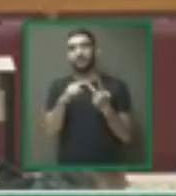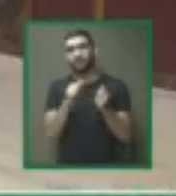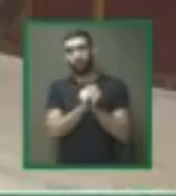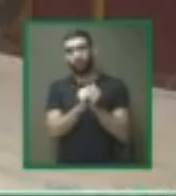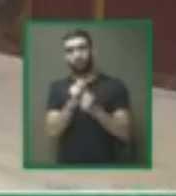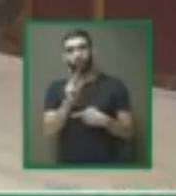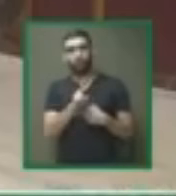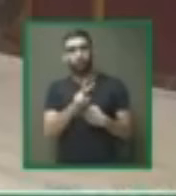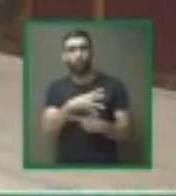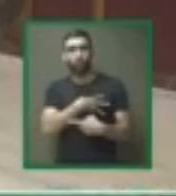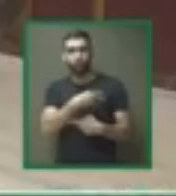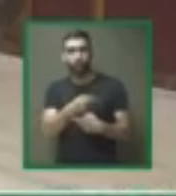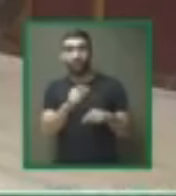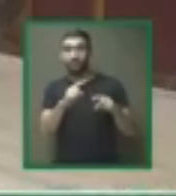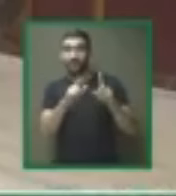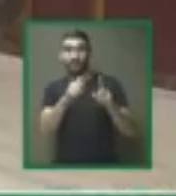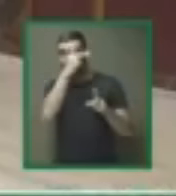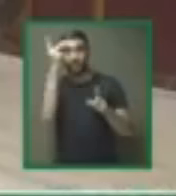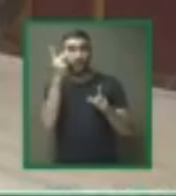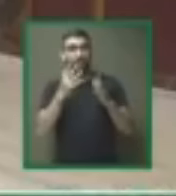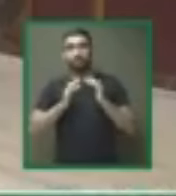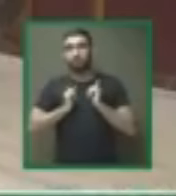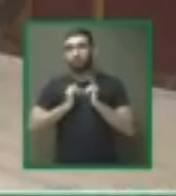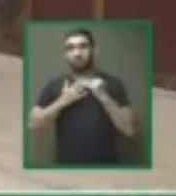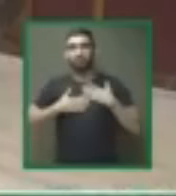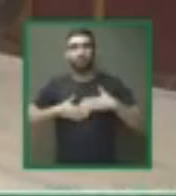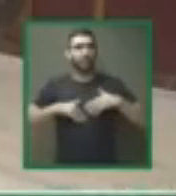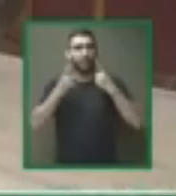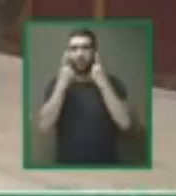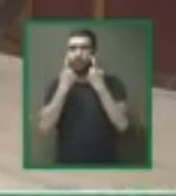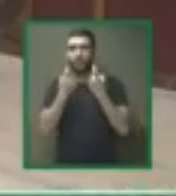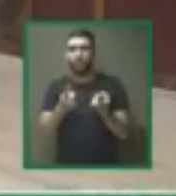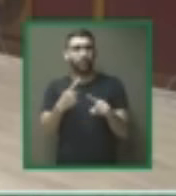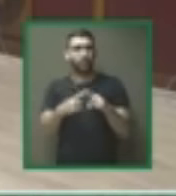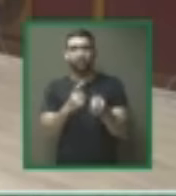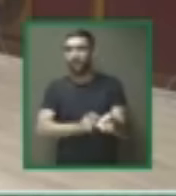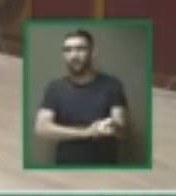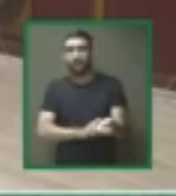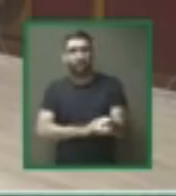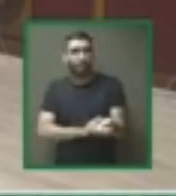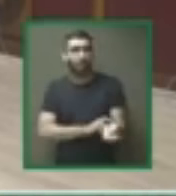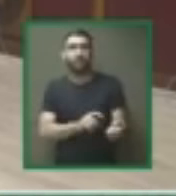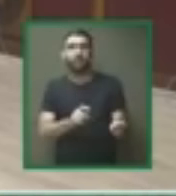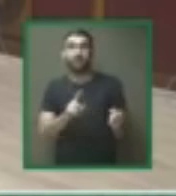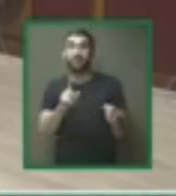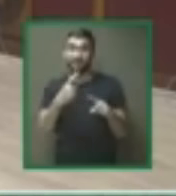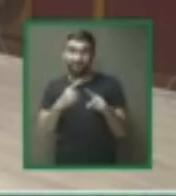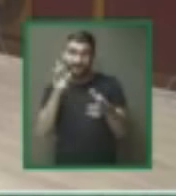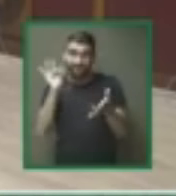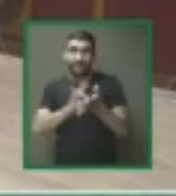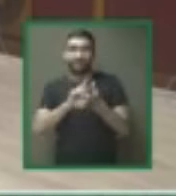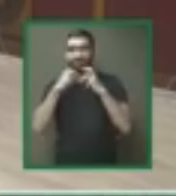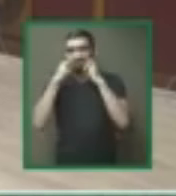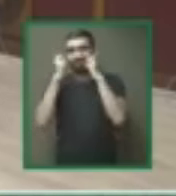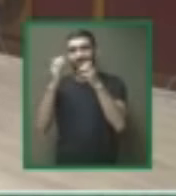aí. Mas ela é uma pessoa extremamente tímida. E ela chorou muito, ficou muito nervosa, se sentiu muito constrangida.